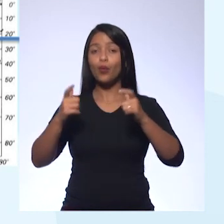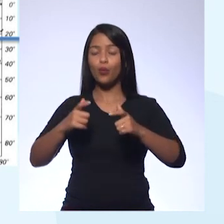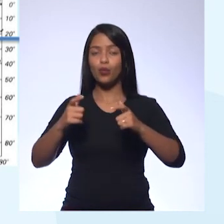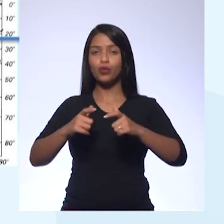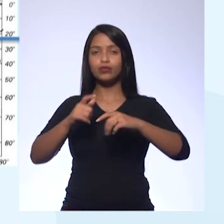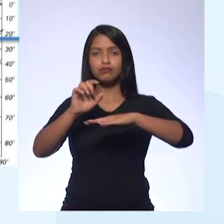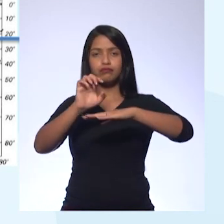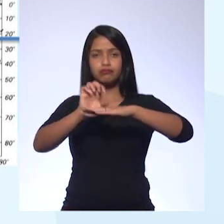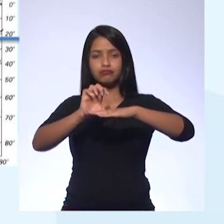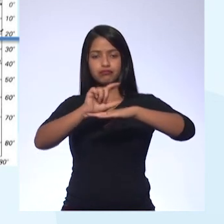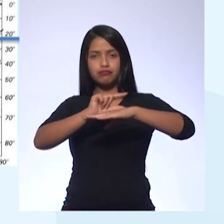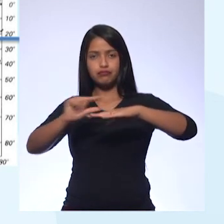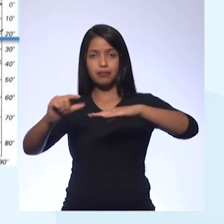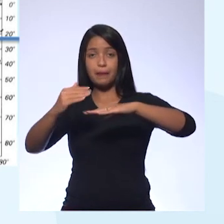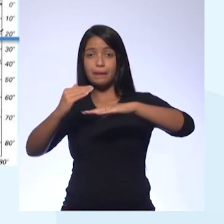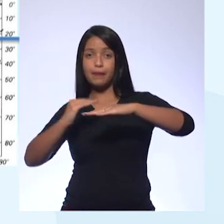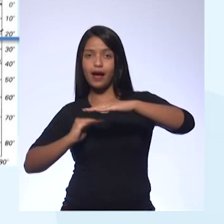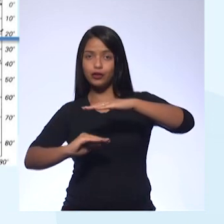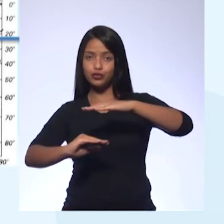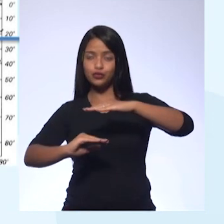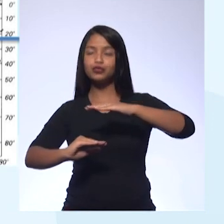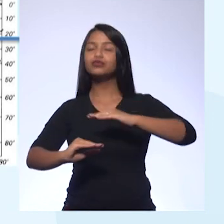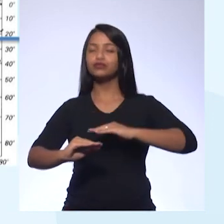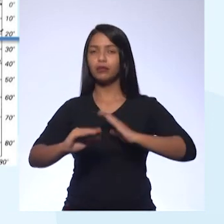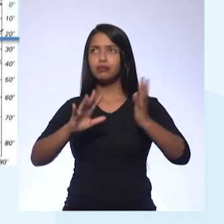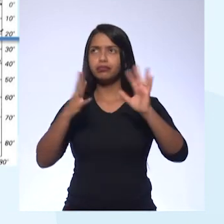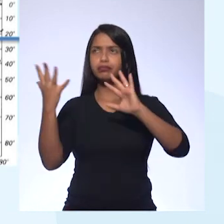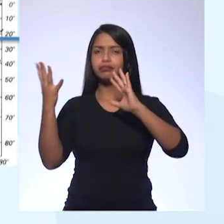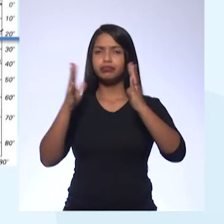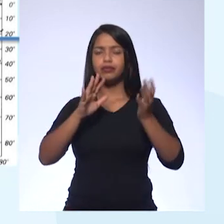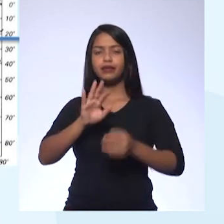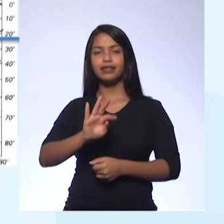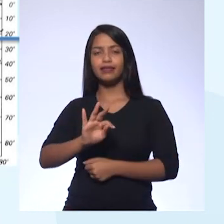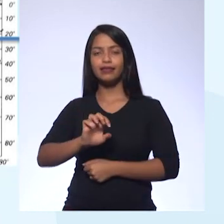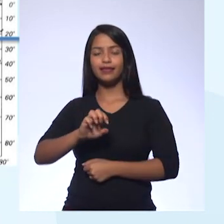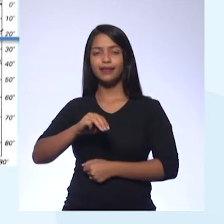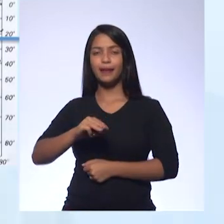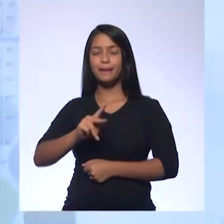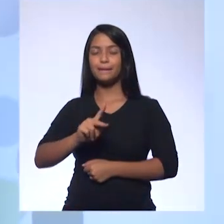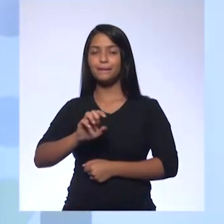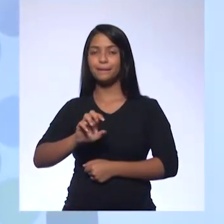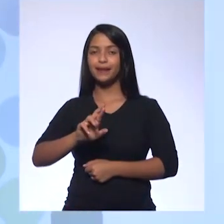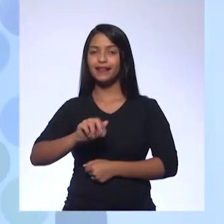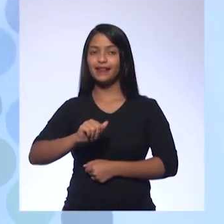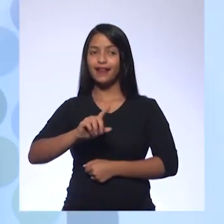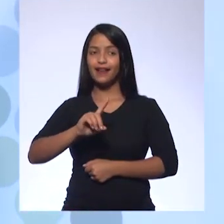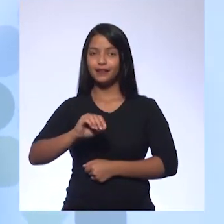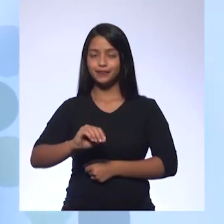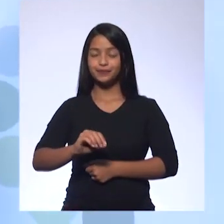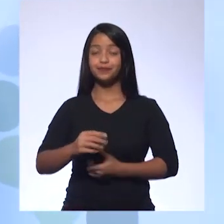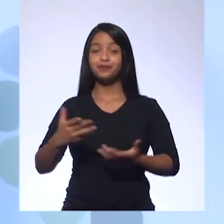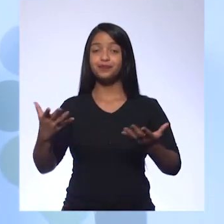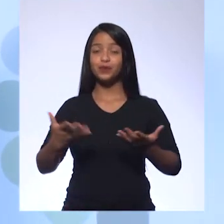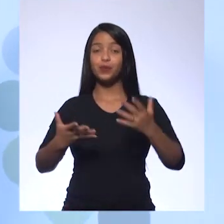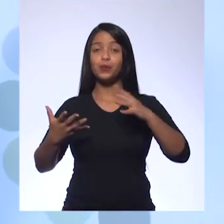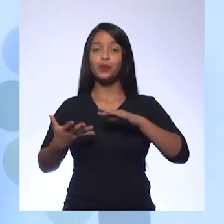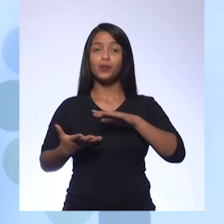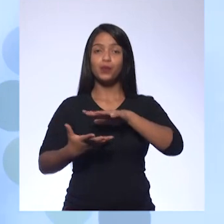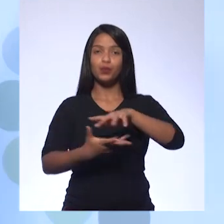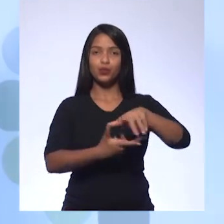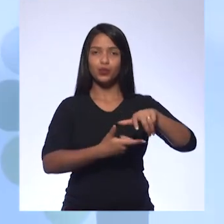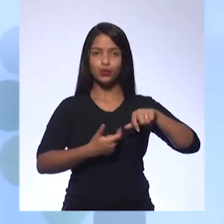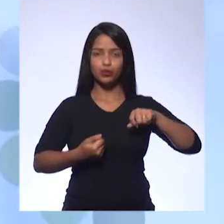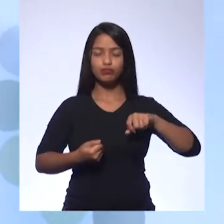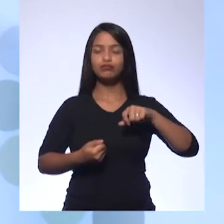trópico, por exemplo, vai ser temperado, tá bom? Então, eu tenho aqui comigo, ó, eu estou com o mundo em minhas mãos, tá